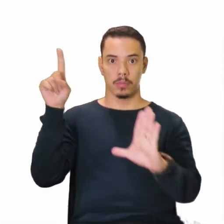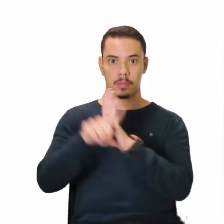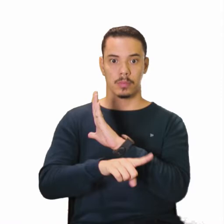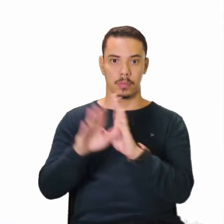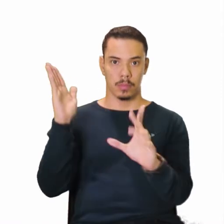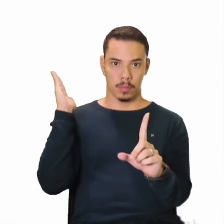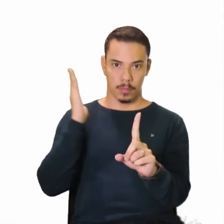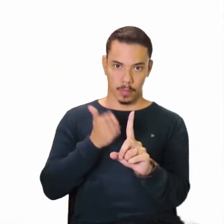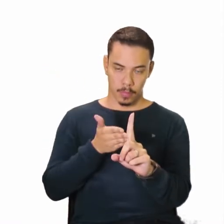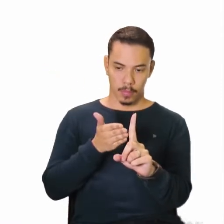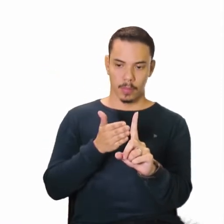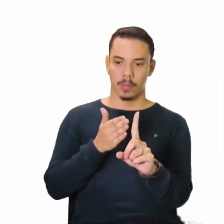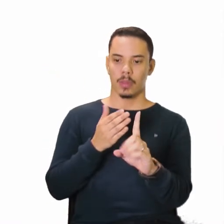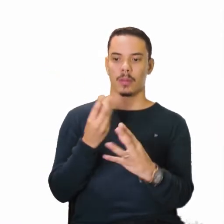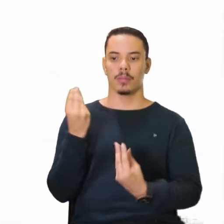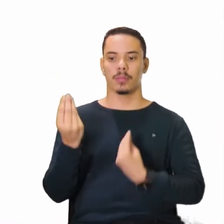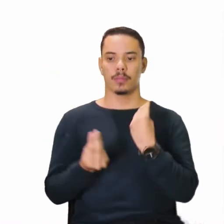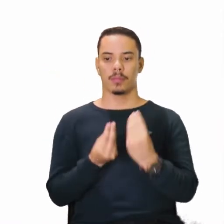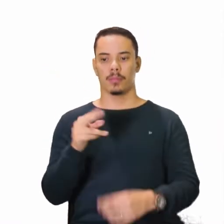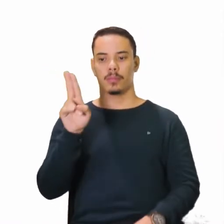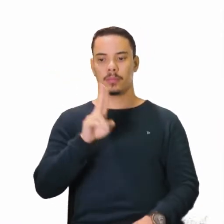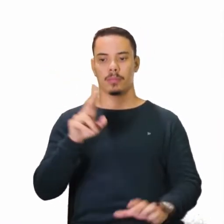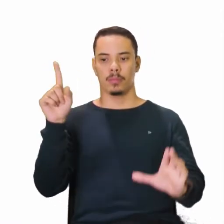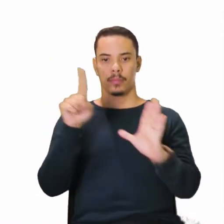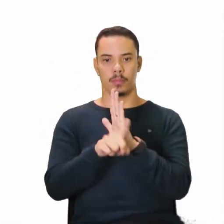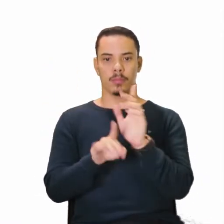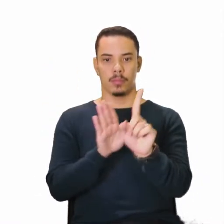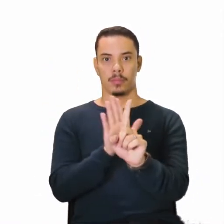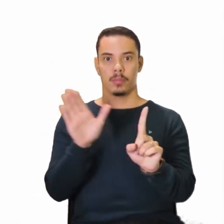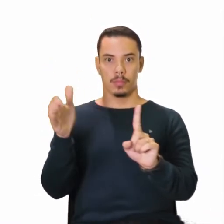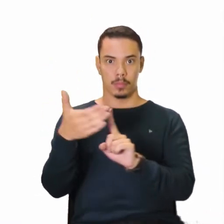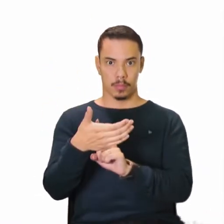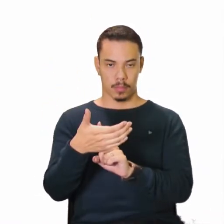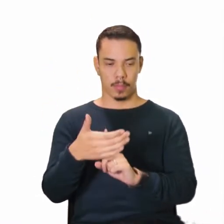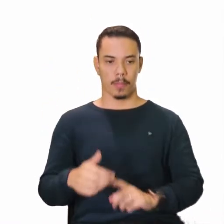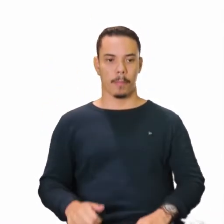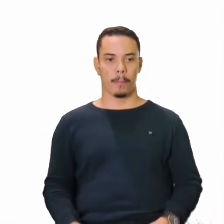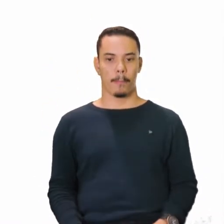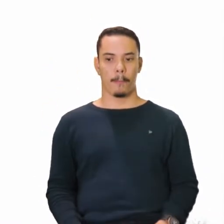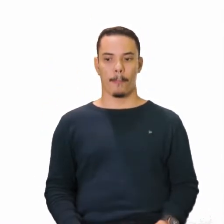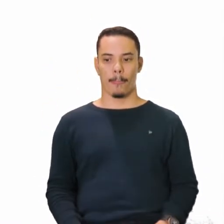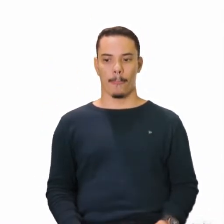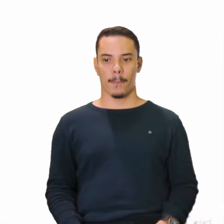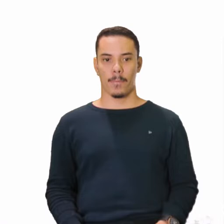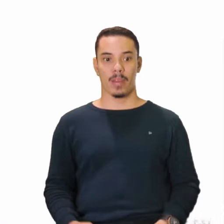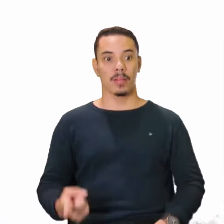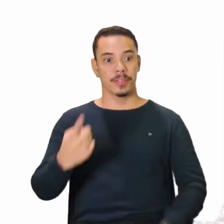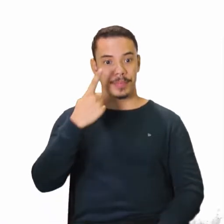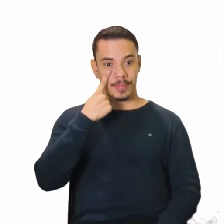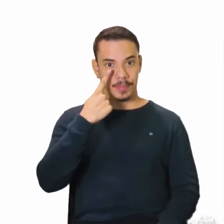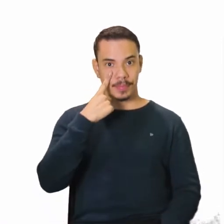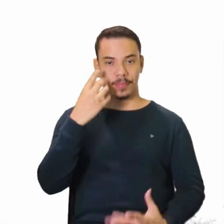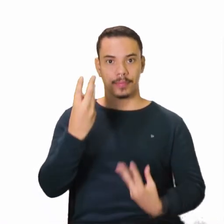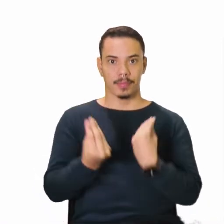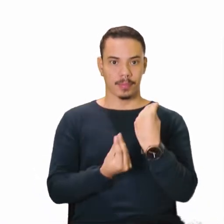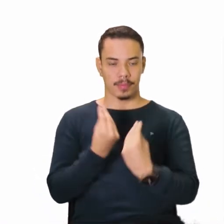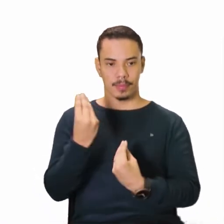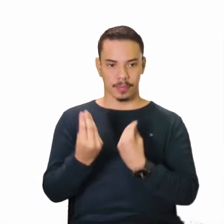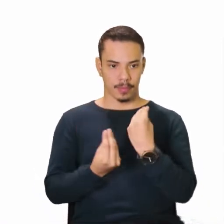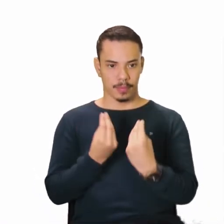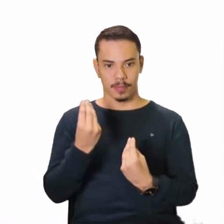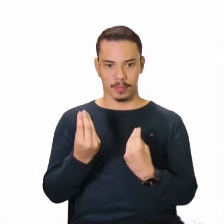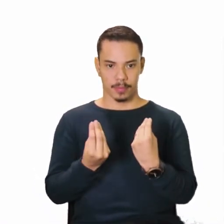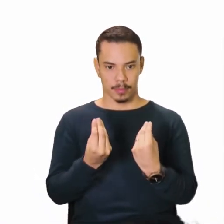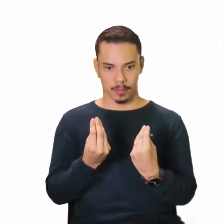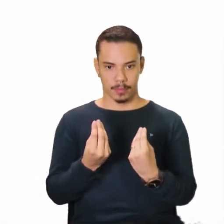direta e como usado em perguntas indiretas. Ok, então vamos ver aí o como em